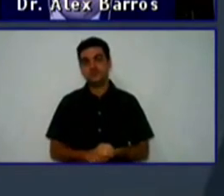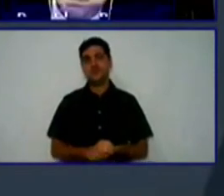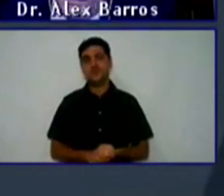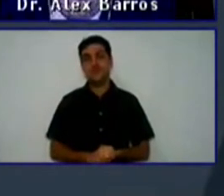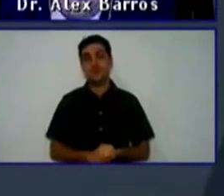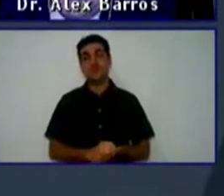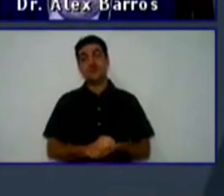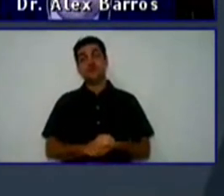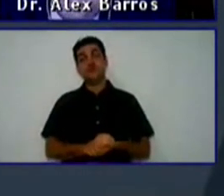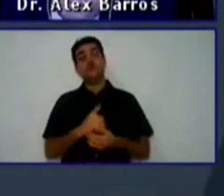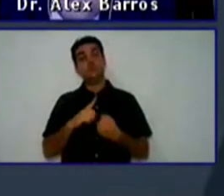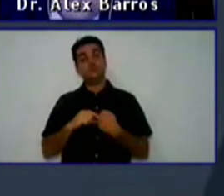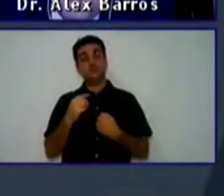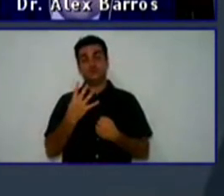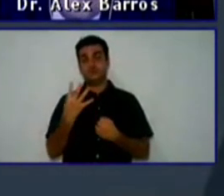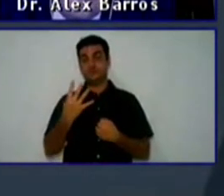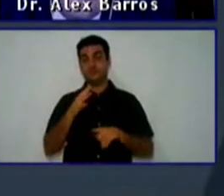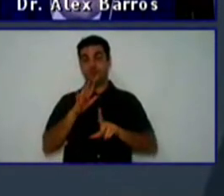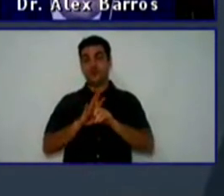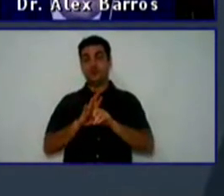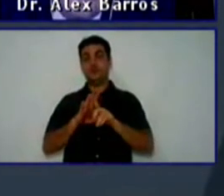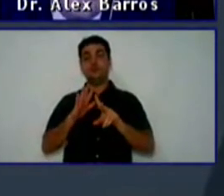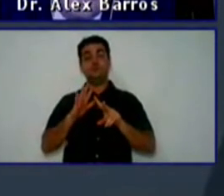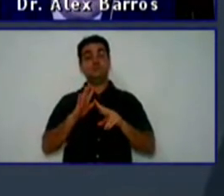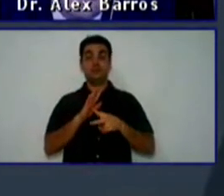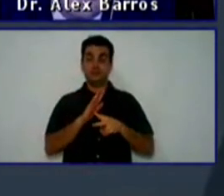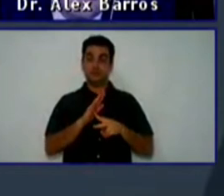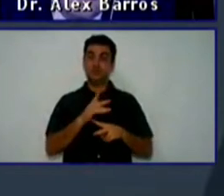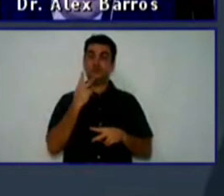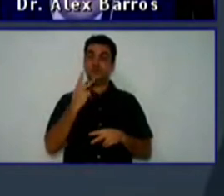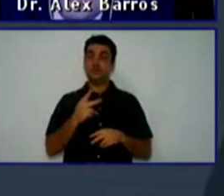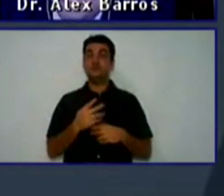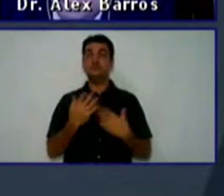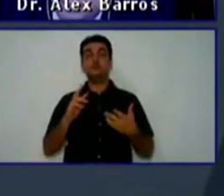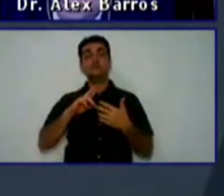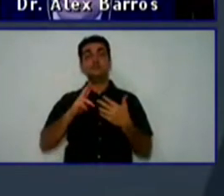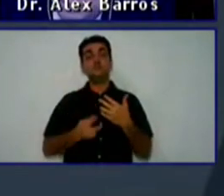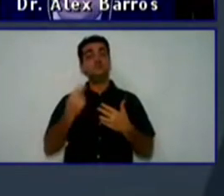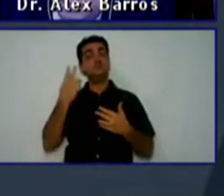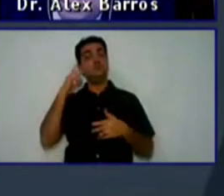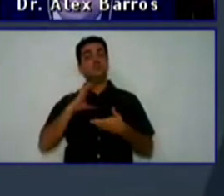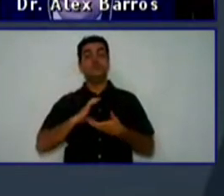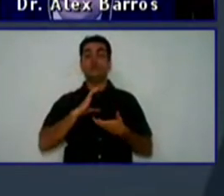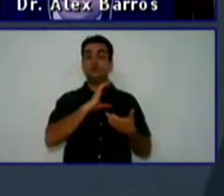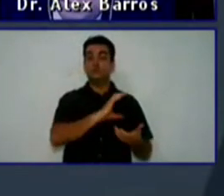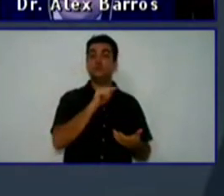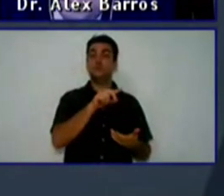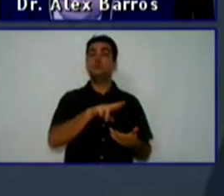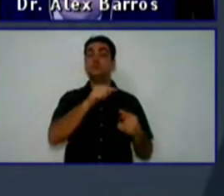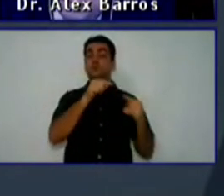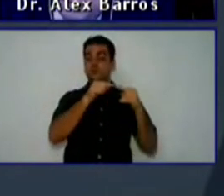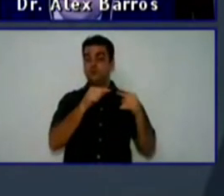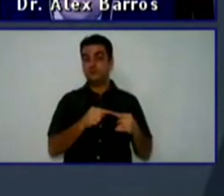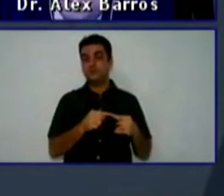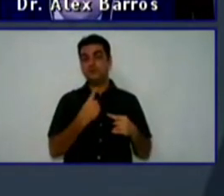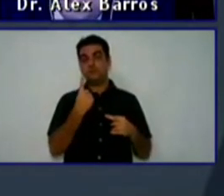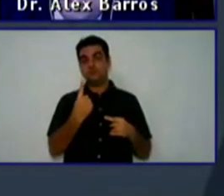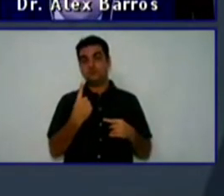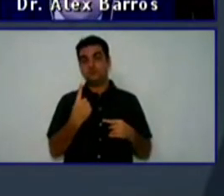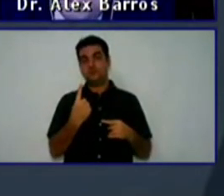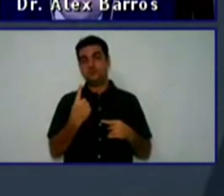artigo 44 da Lei dos Partidos Políticos dizia: os recursos oriundos do fundo partidário serão aplicados,